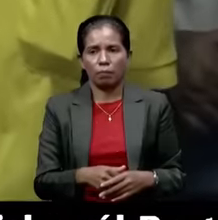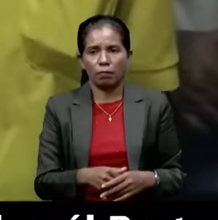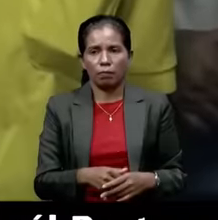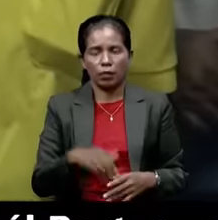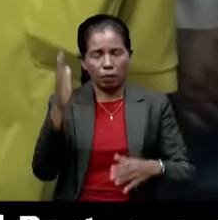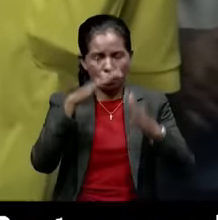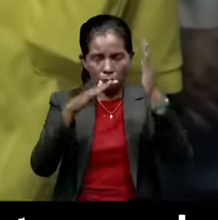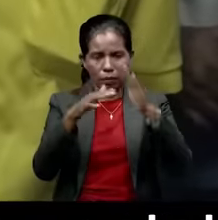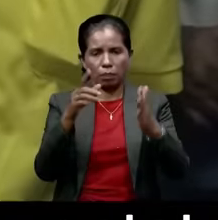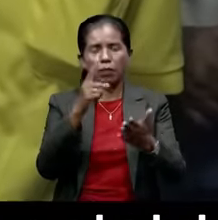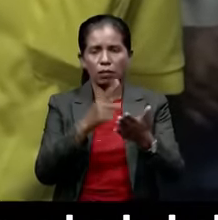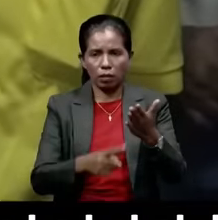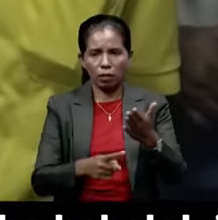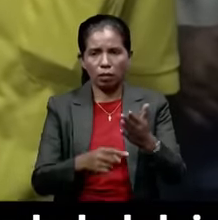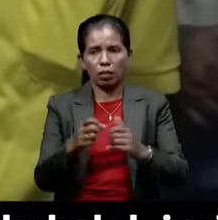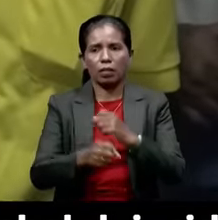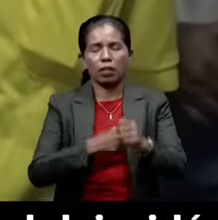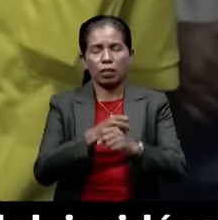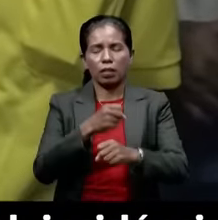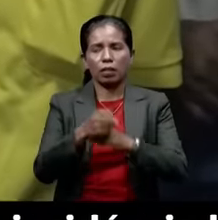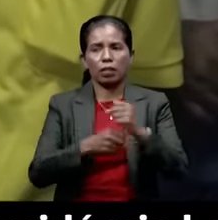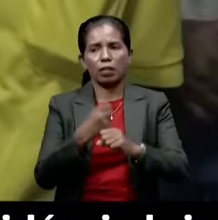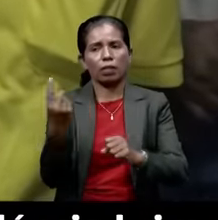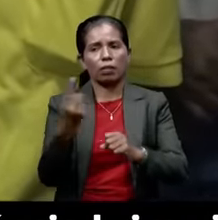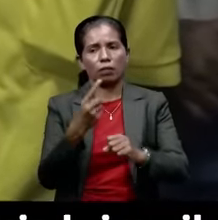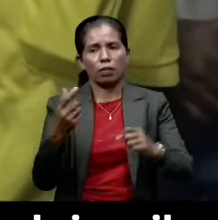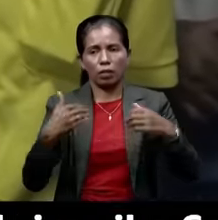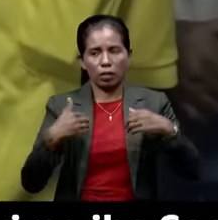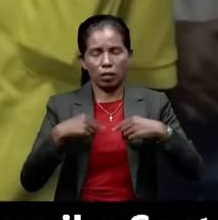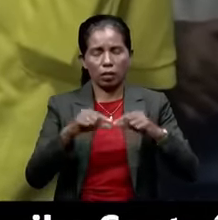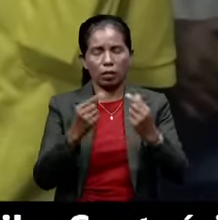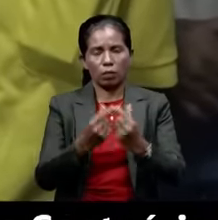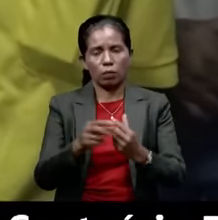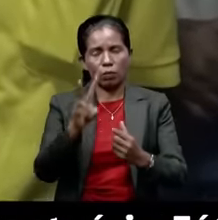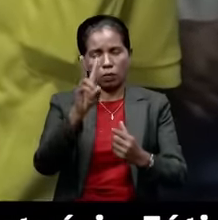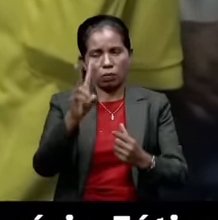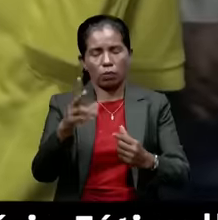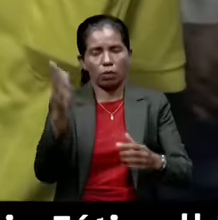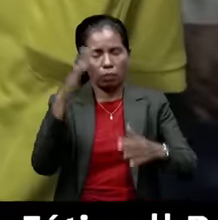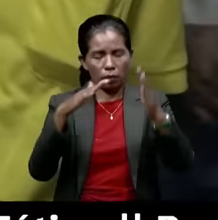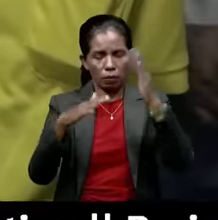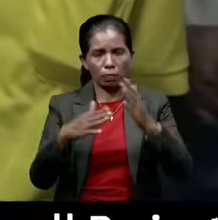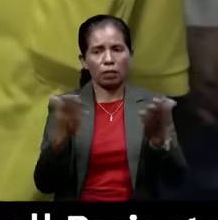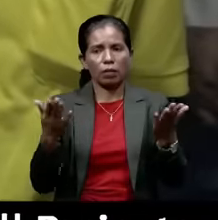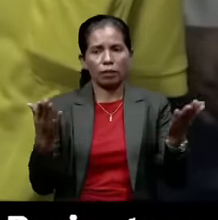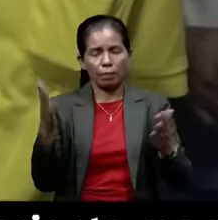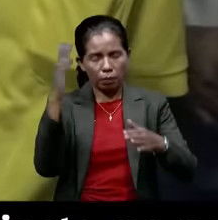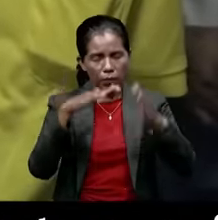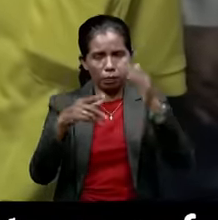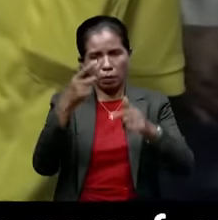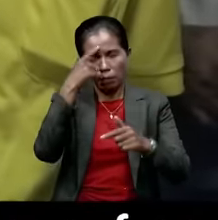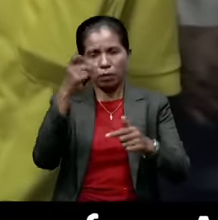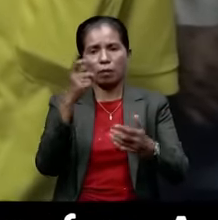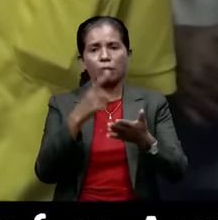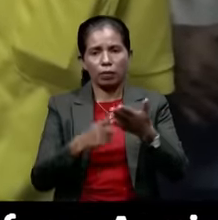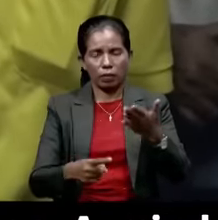problema sair da moca. E a tina sempre acontece, e o grupo rua não é amor, nem é problema nem é. Problema estava serviço